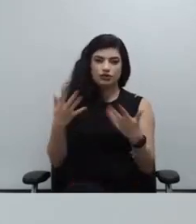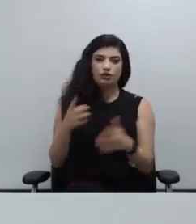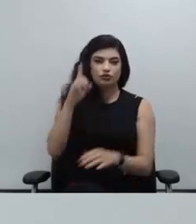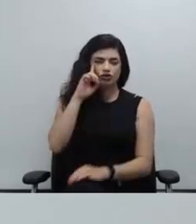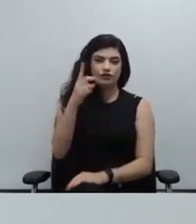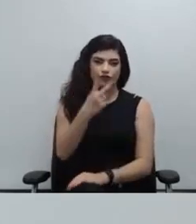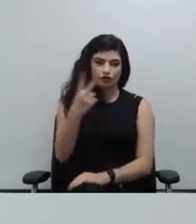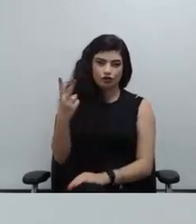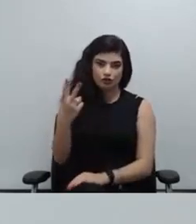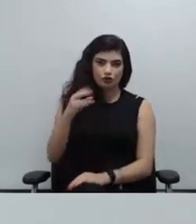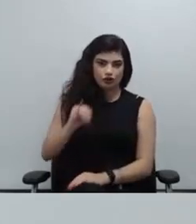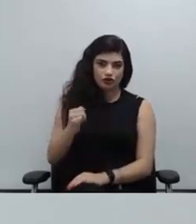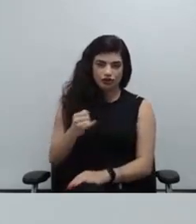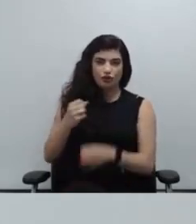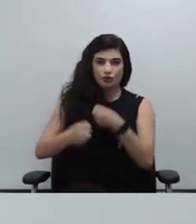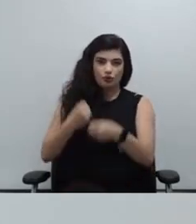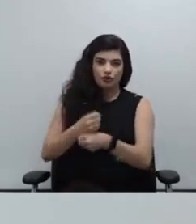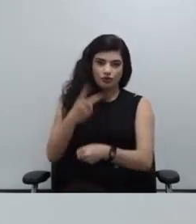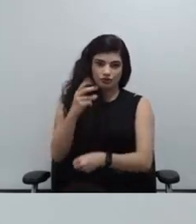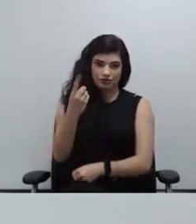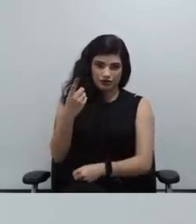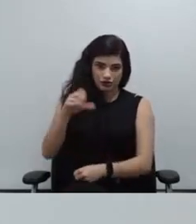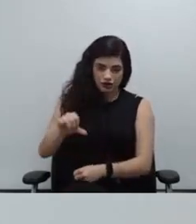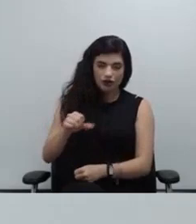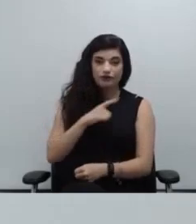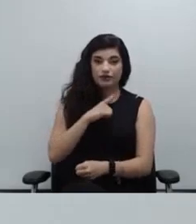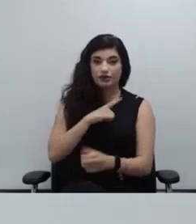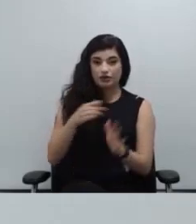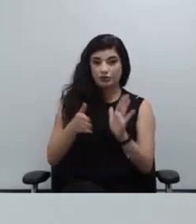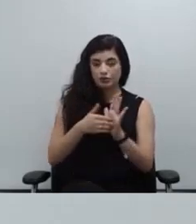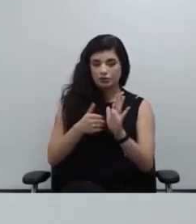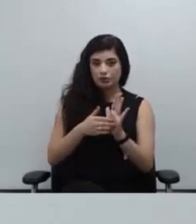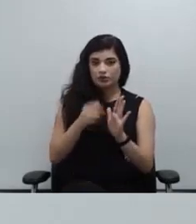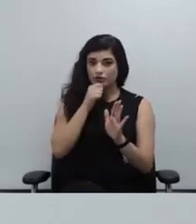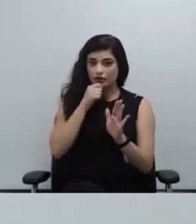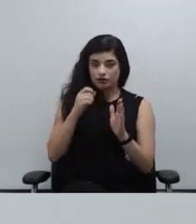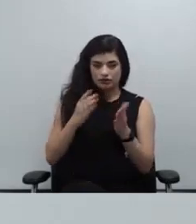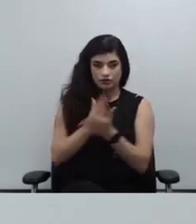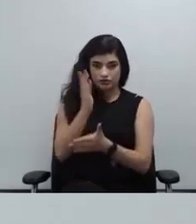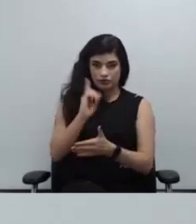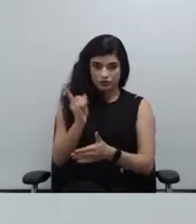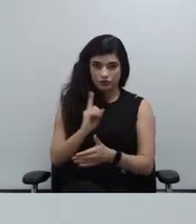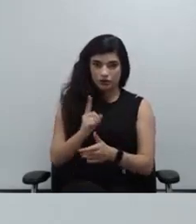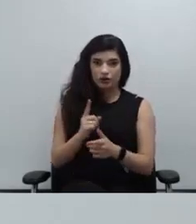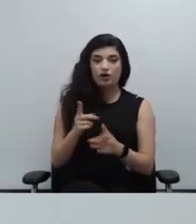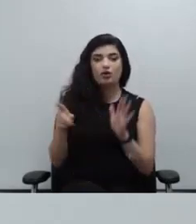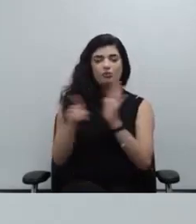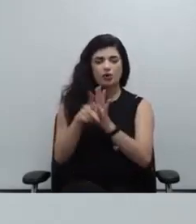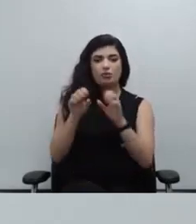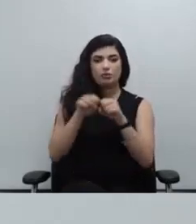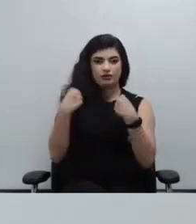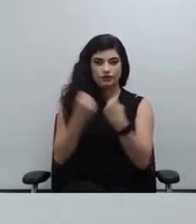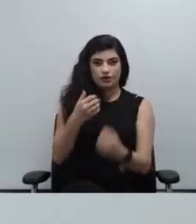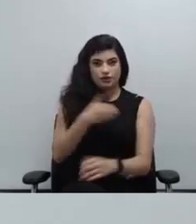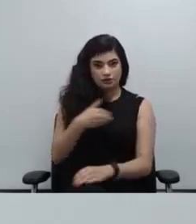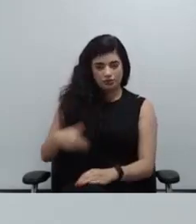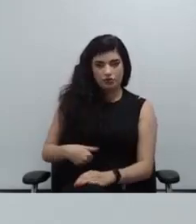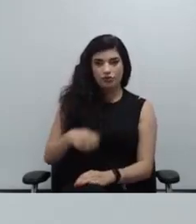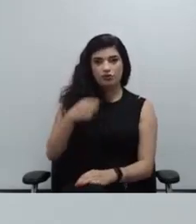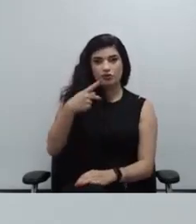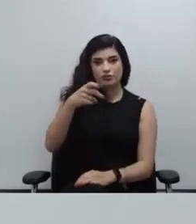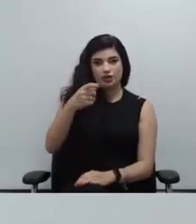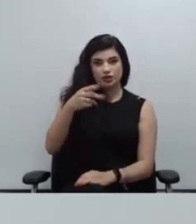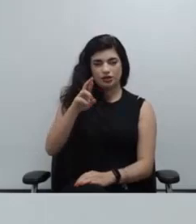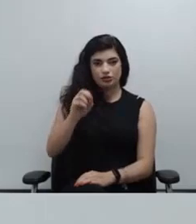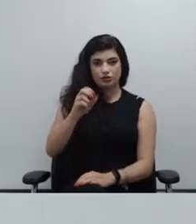janeiro de 2019, sem que a proposta tivesse sido apreciada pelo colegiado, o próprio proponente, defensor público Pedro Antônio de Avelar,